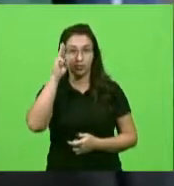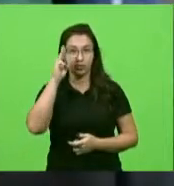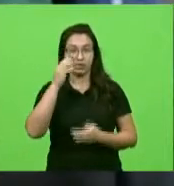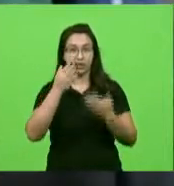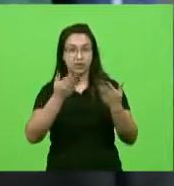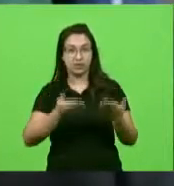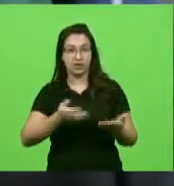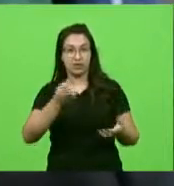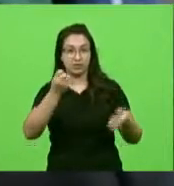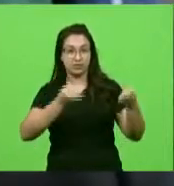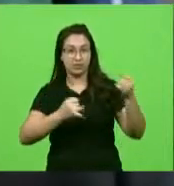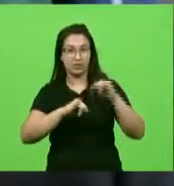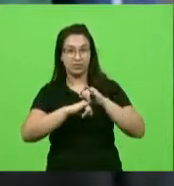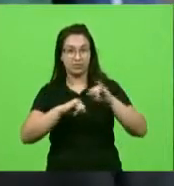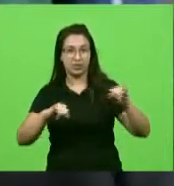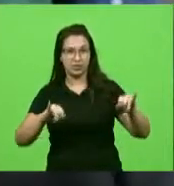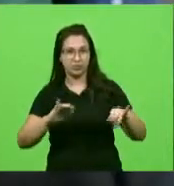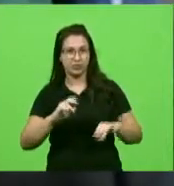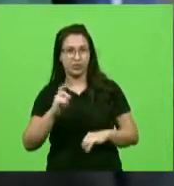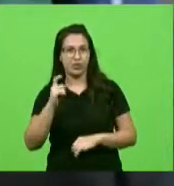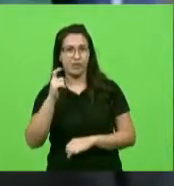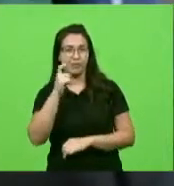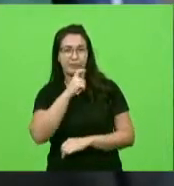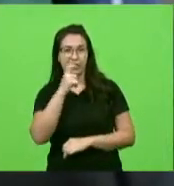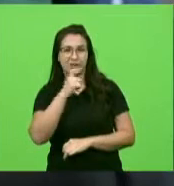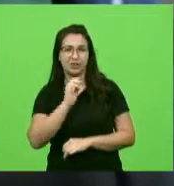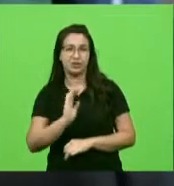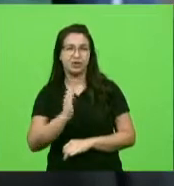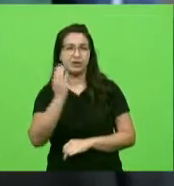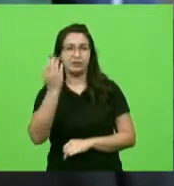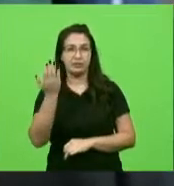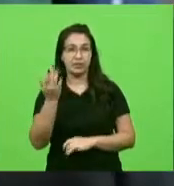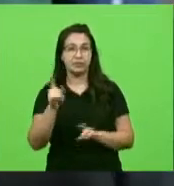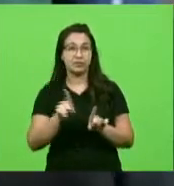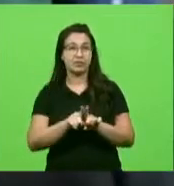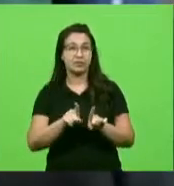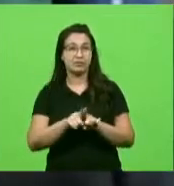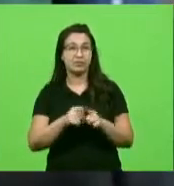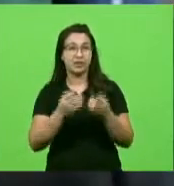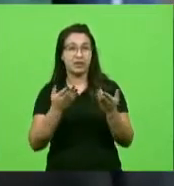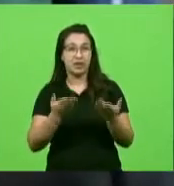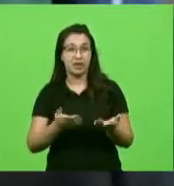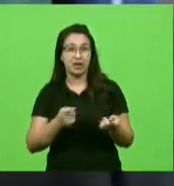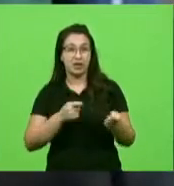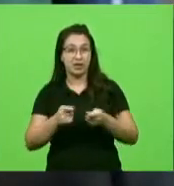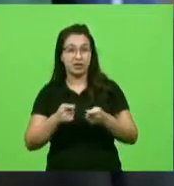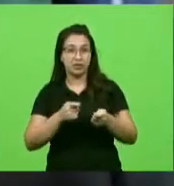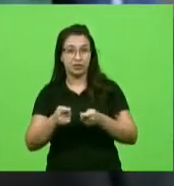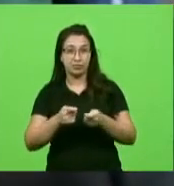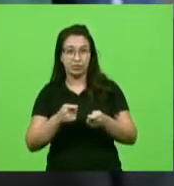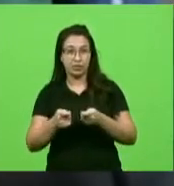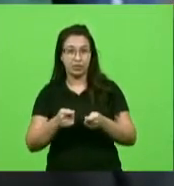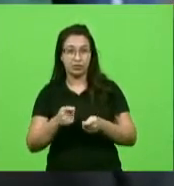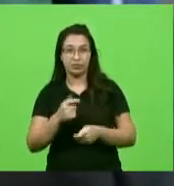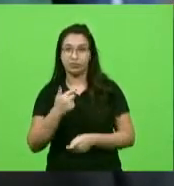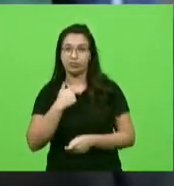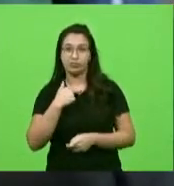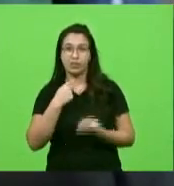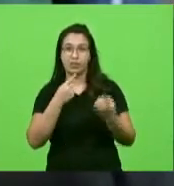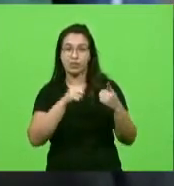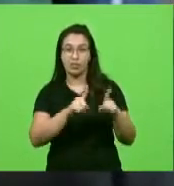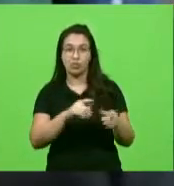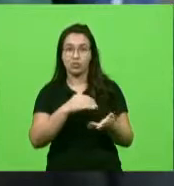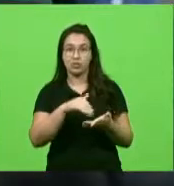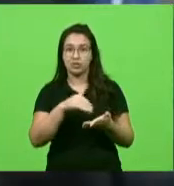prestou informações falsas à CPI e ainda não teria adotado procedimentos administrativos contra os ex-secretários de Estado,